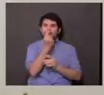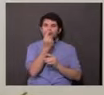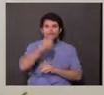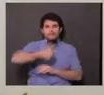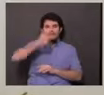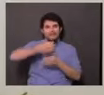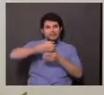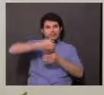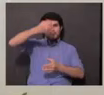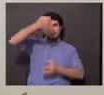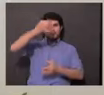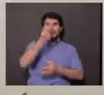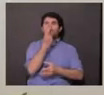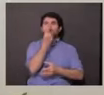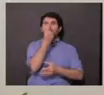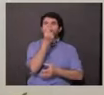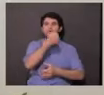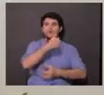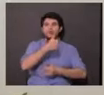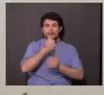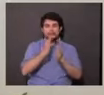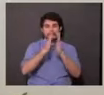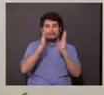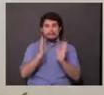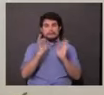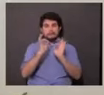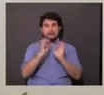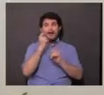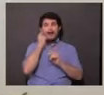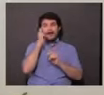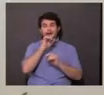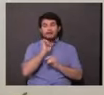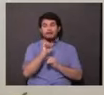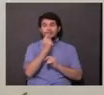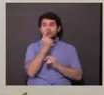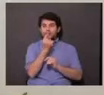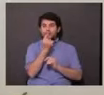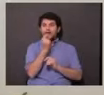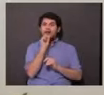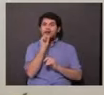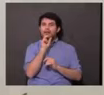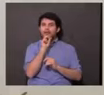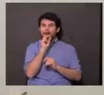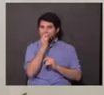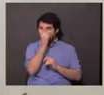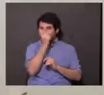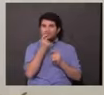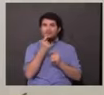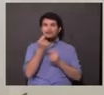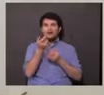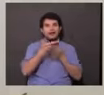pascal, que está aqui na capelinha. Aqueles irmãos que já têm a sua vela acesa, pedíamos que a